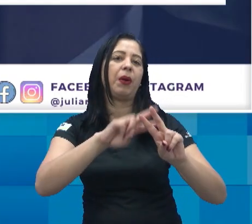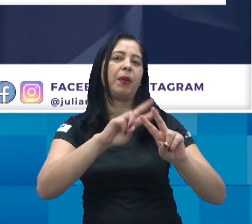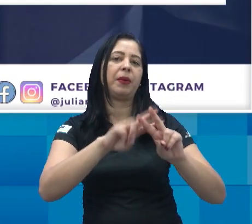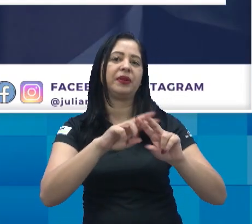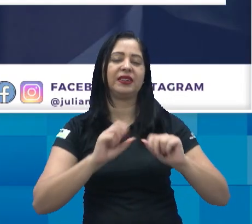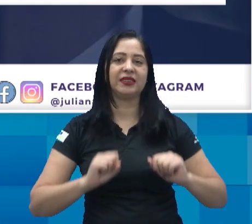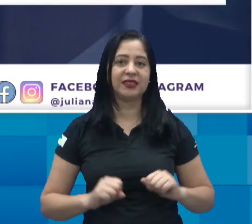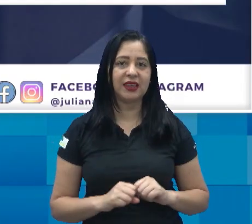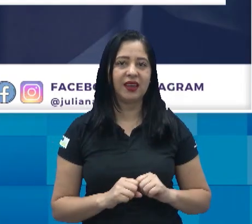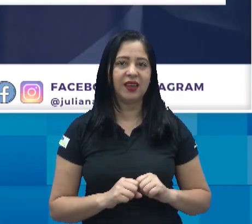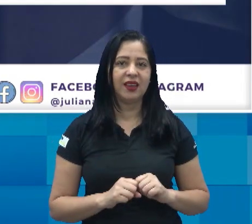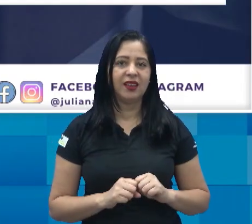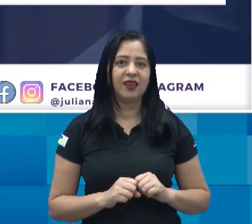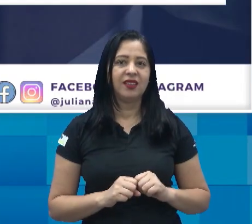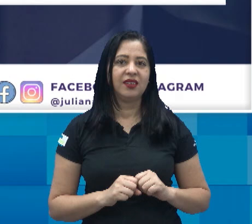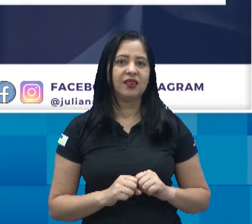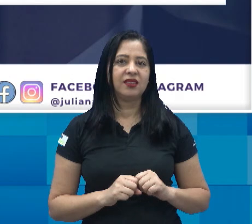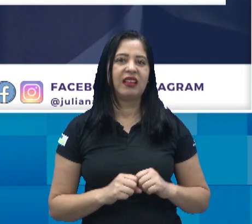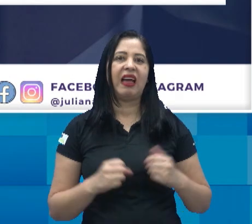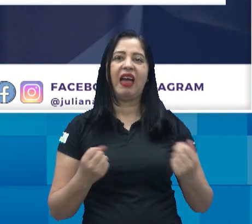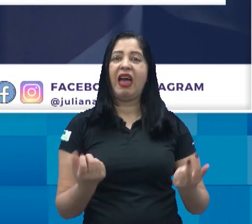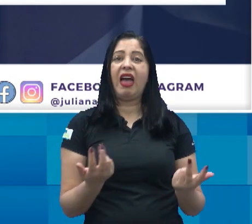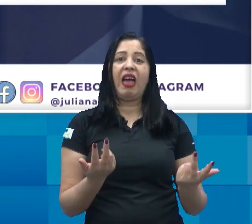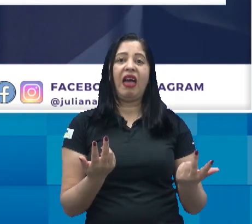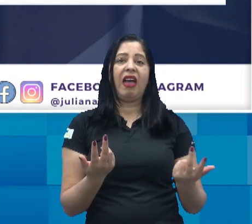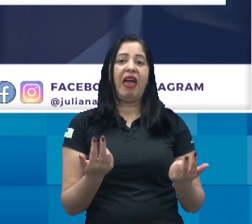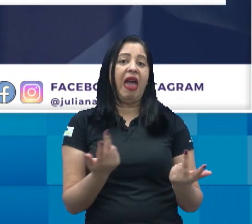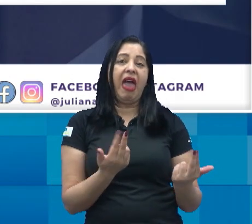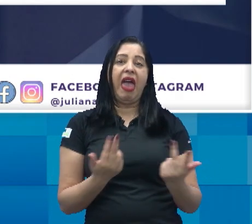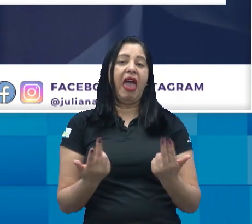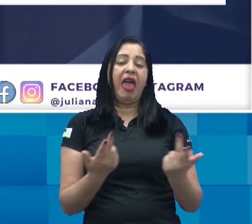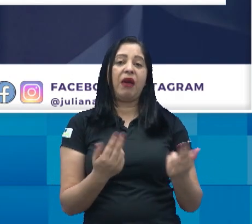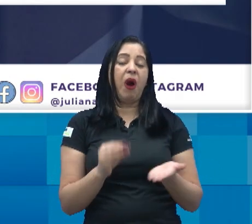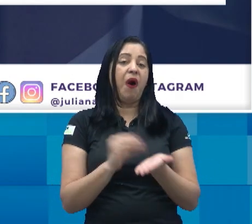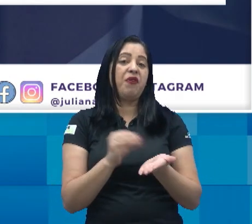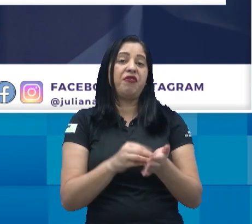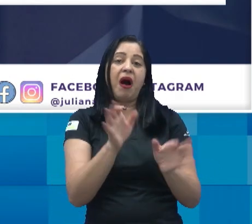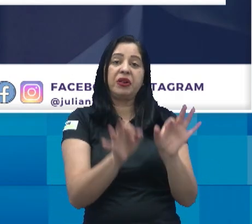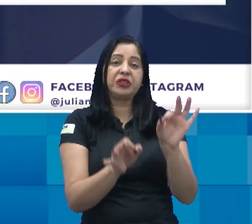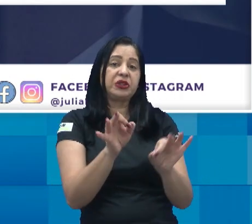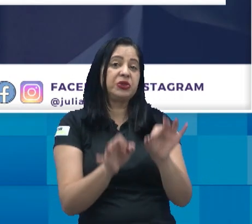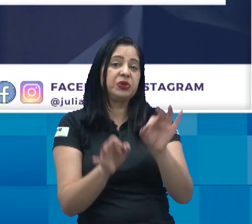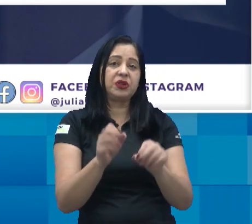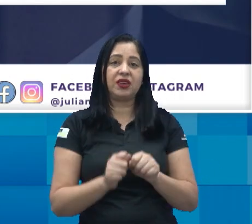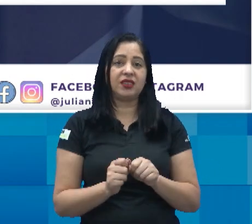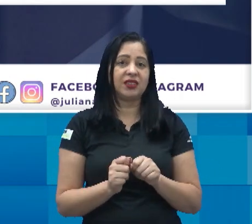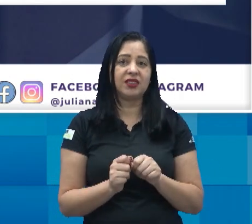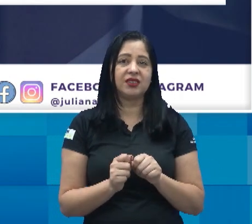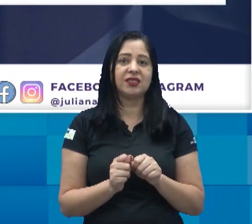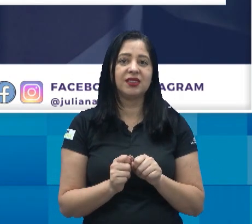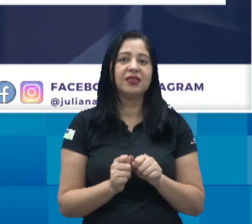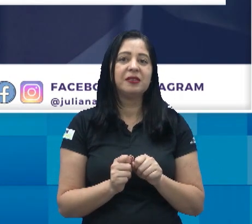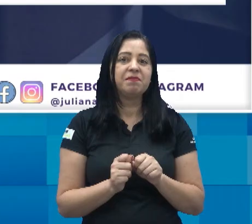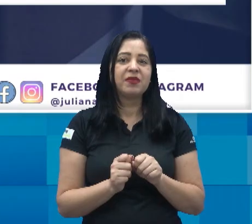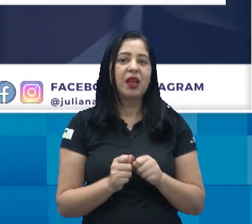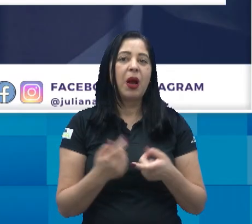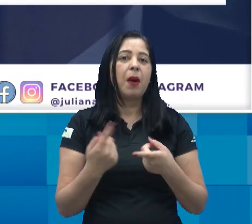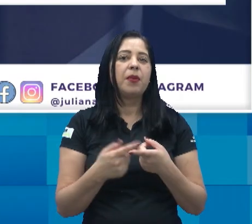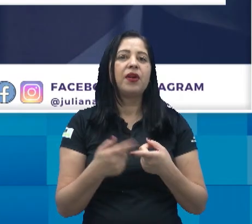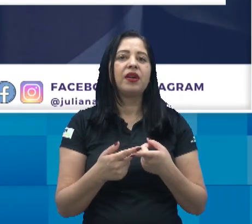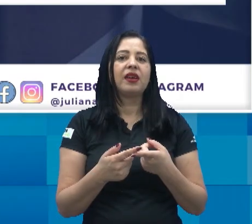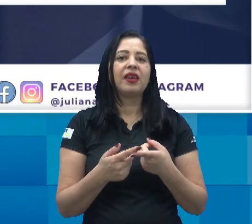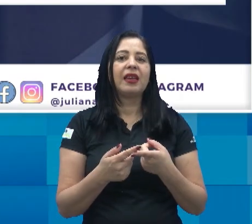mansão, é sinônimo de impunidade. Infelizmente, juízes se utilizam de brechas nas leis para favorecer alguns. É